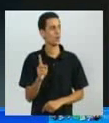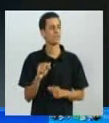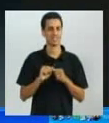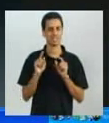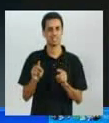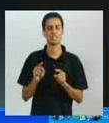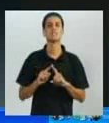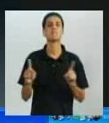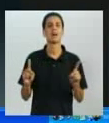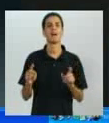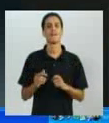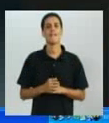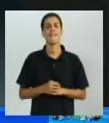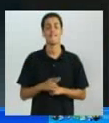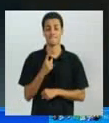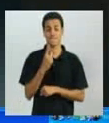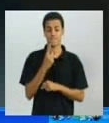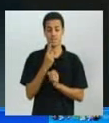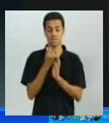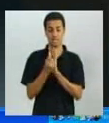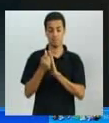senhores. Semana passada,